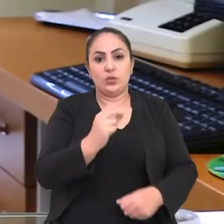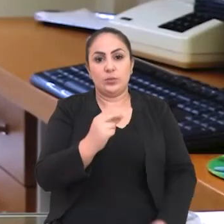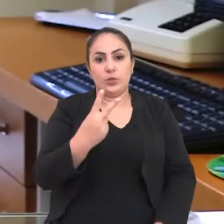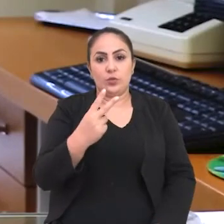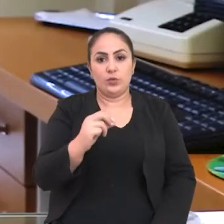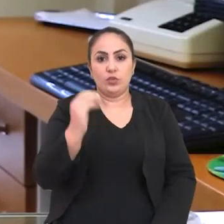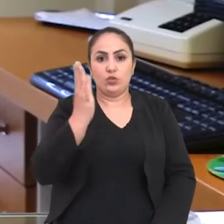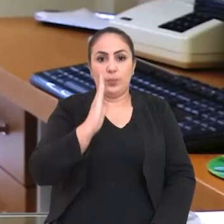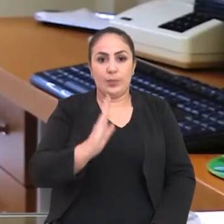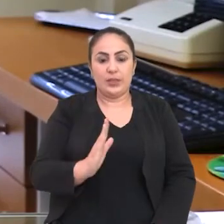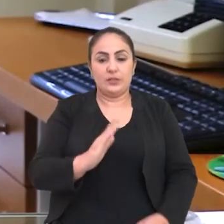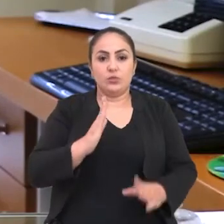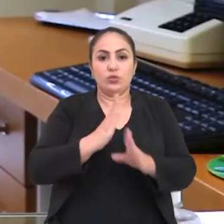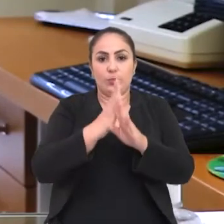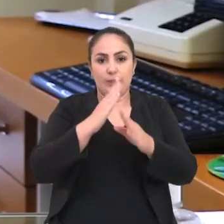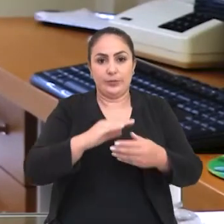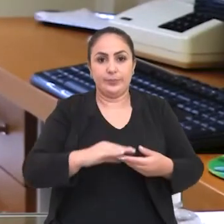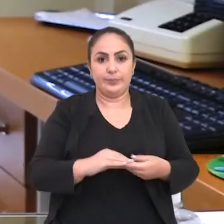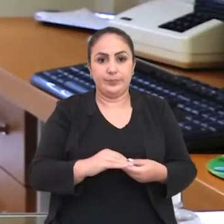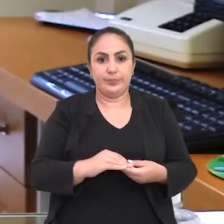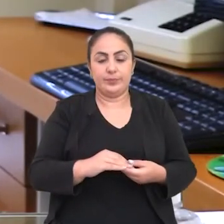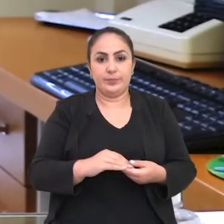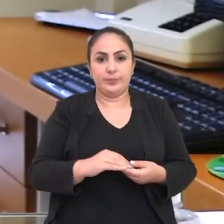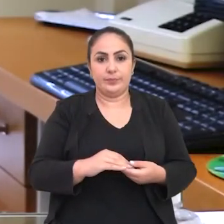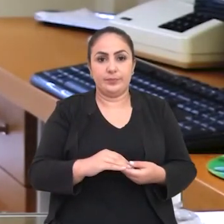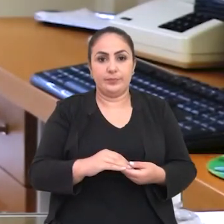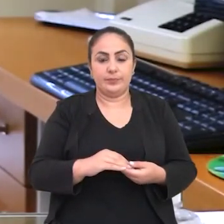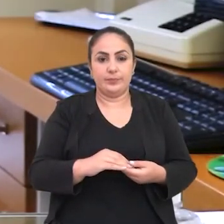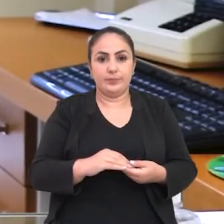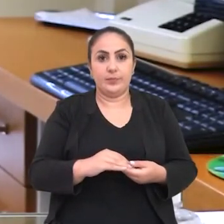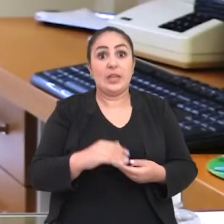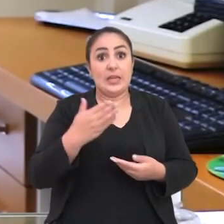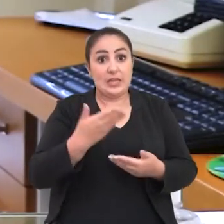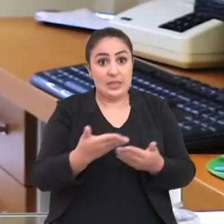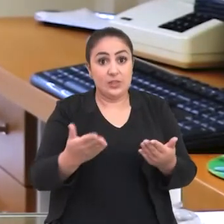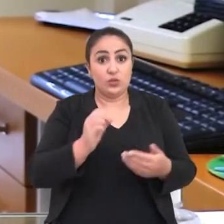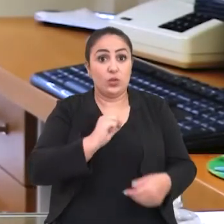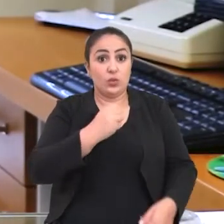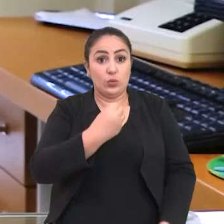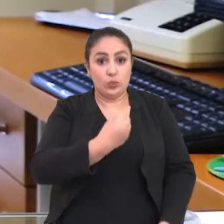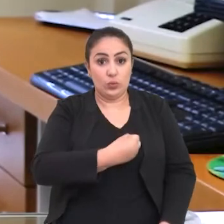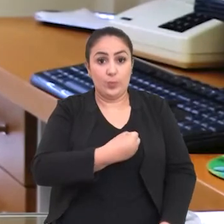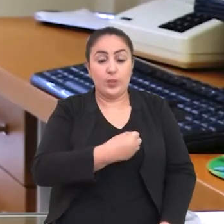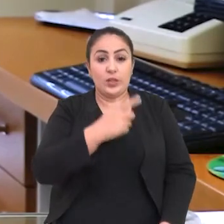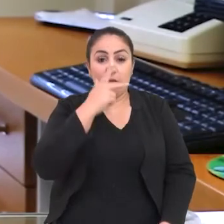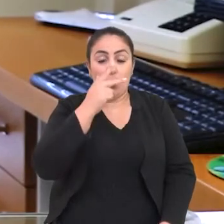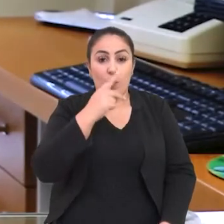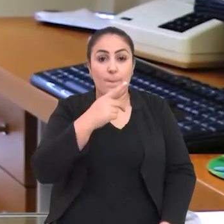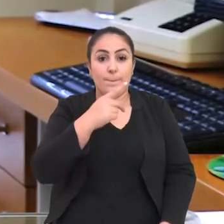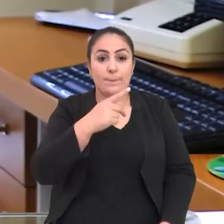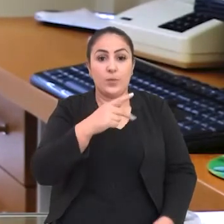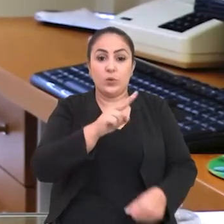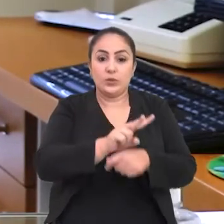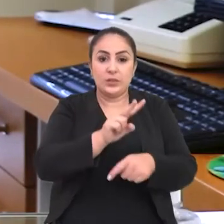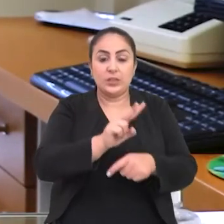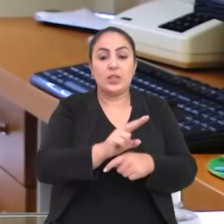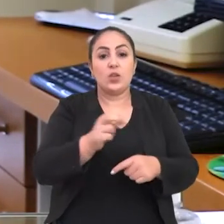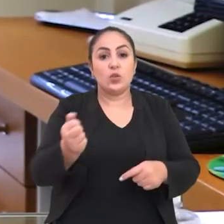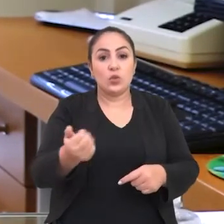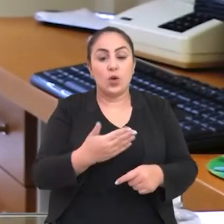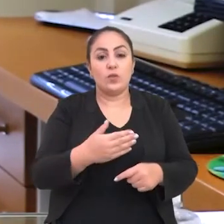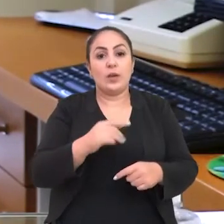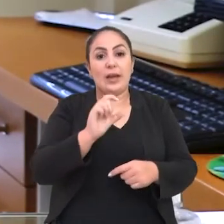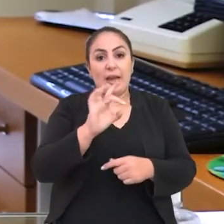2020 no Brasil, diagnosticados. Isso é um número que chama de prevalência,